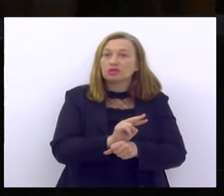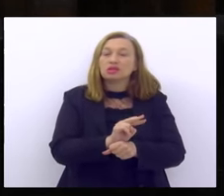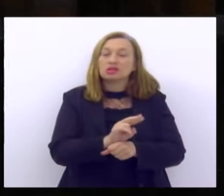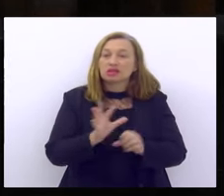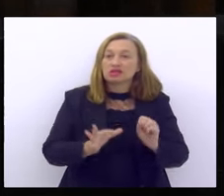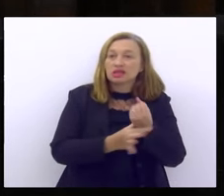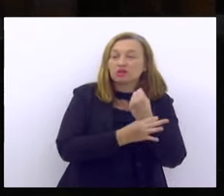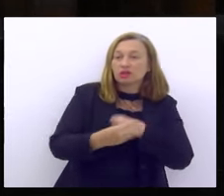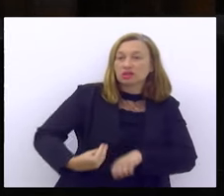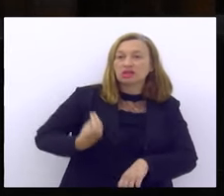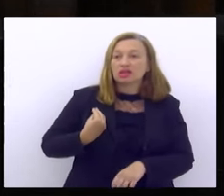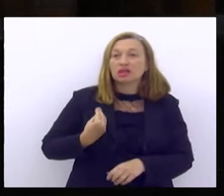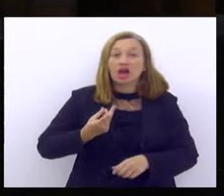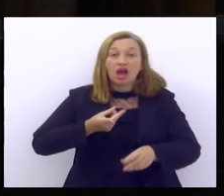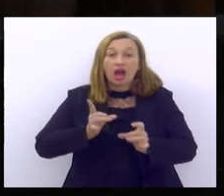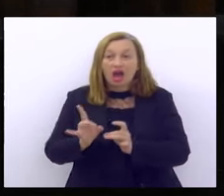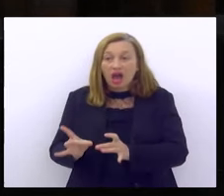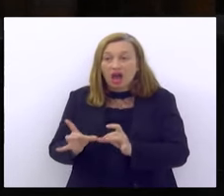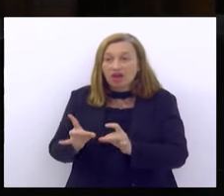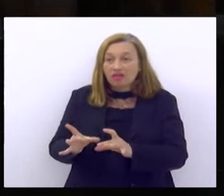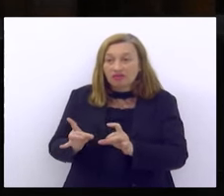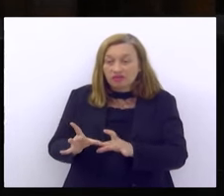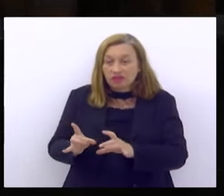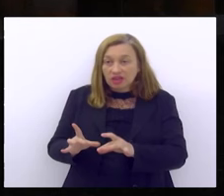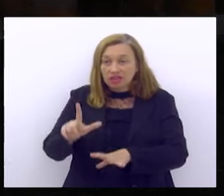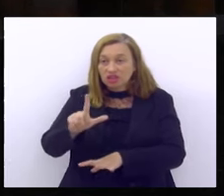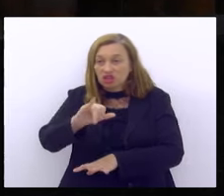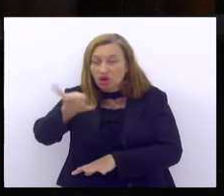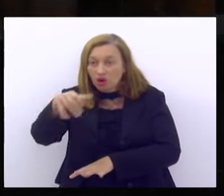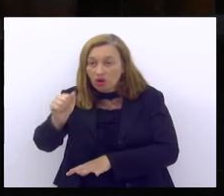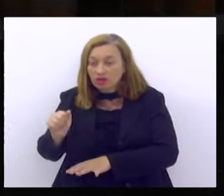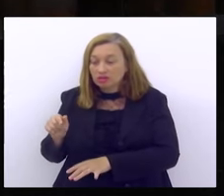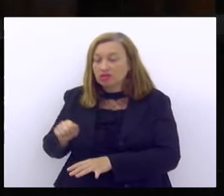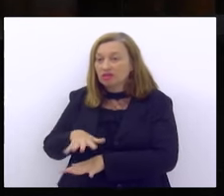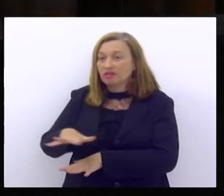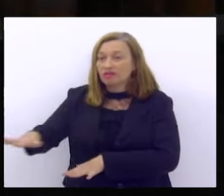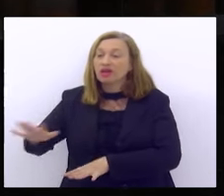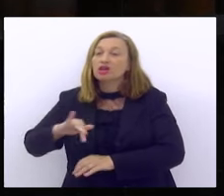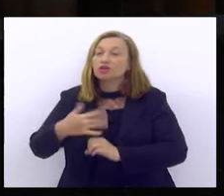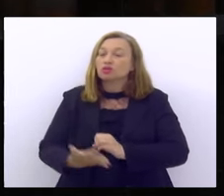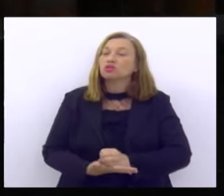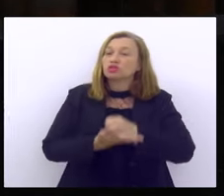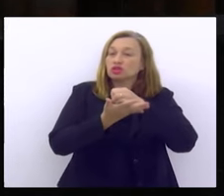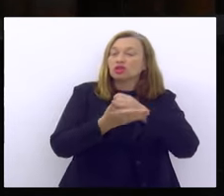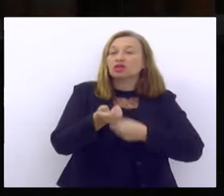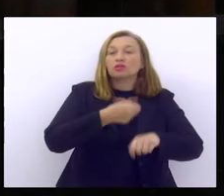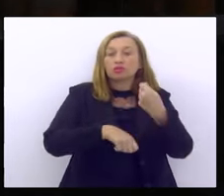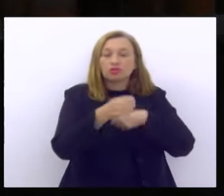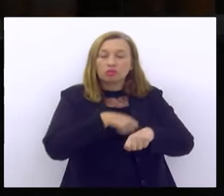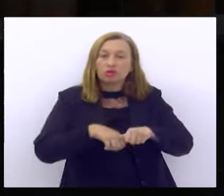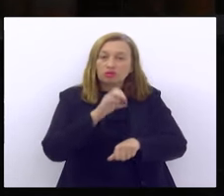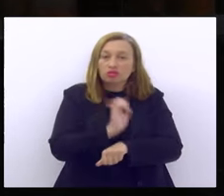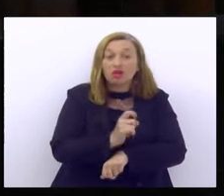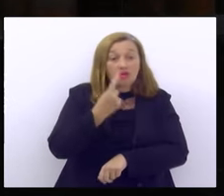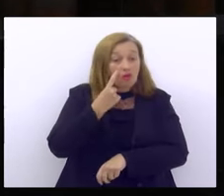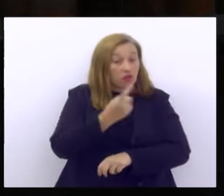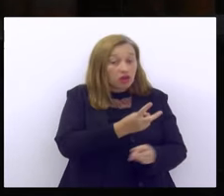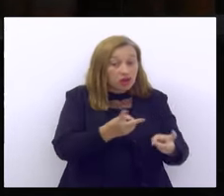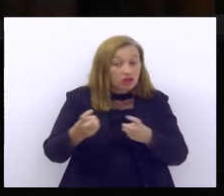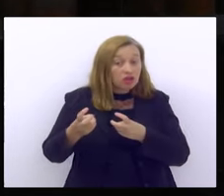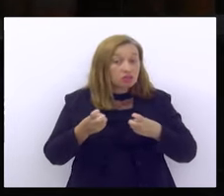O comércio da favela sustenta a nossa economia do Estado. Então, olhemos para essas situações, para